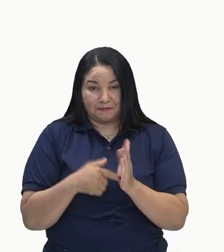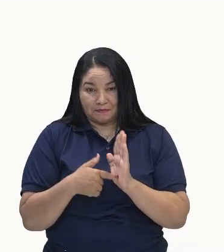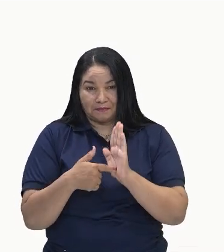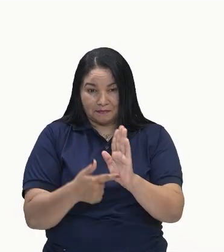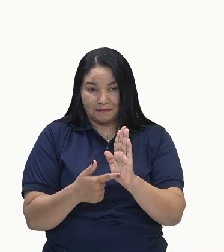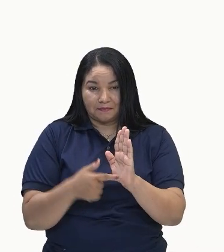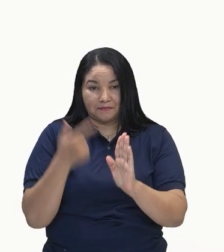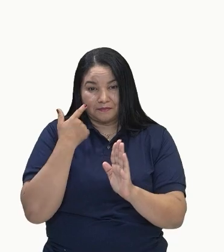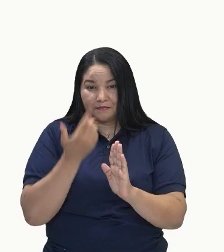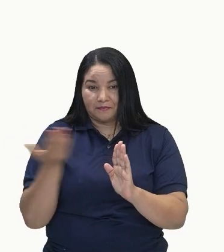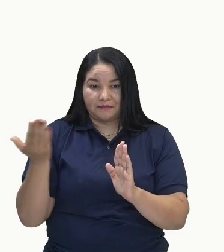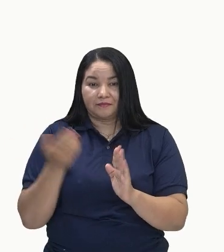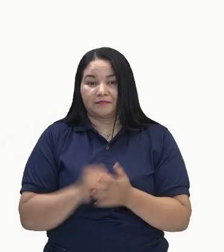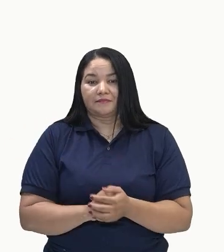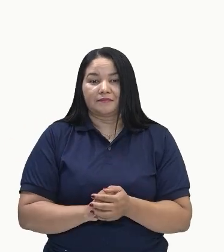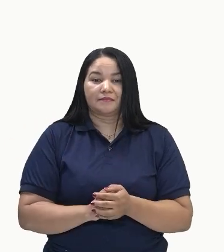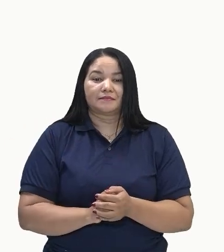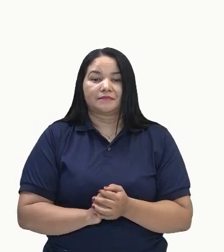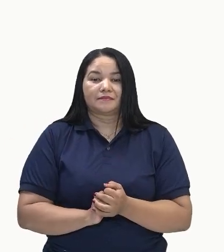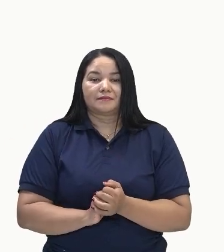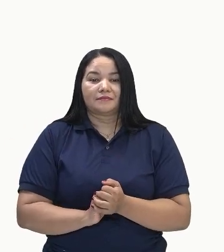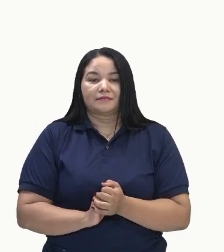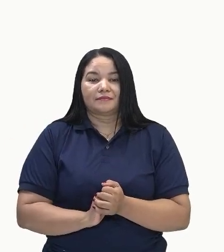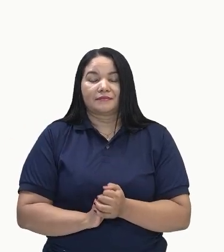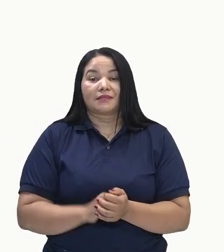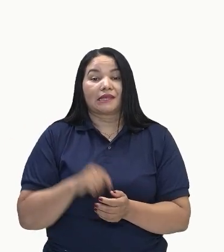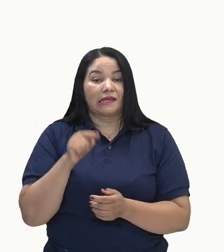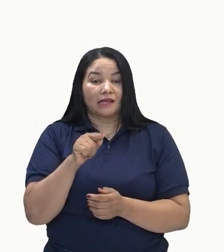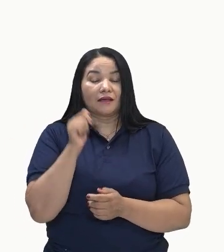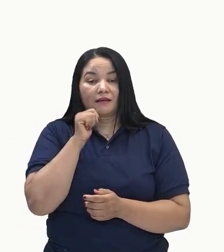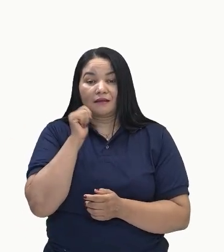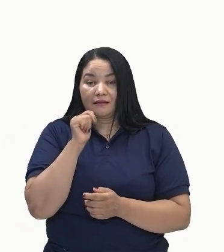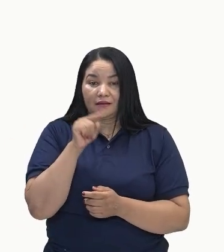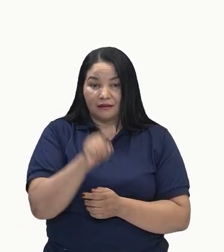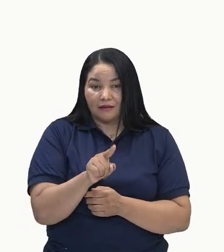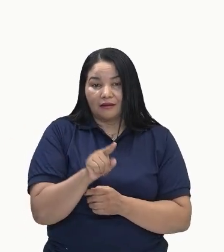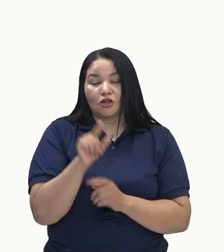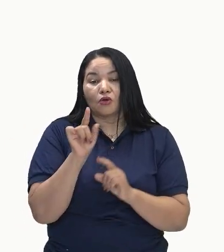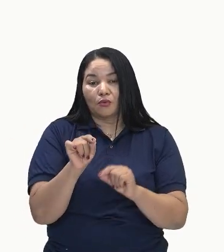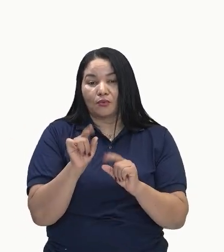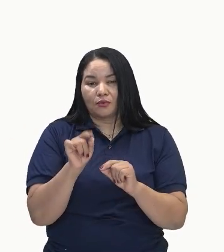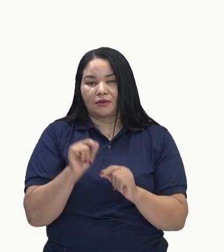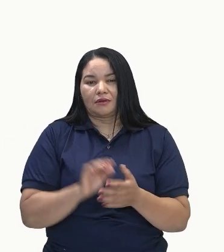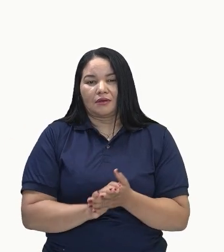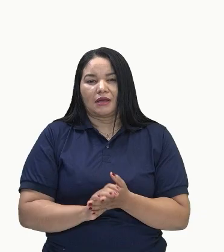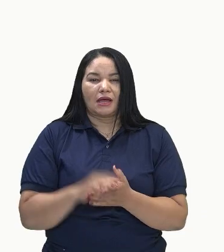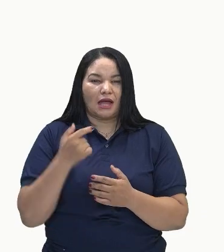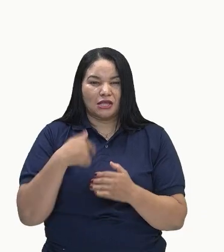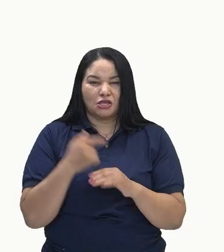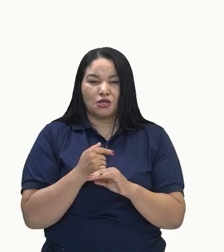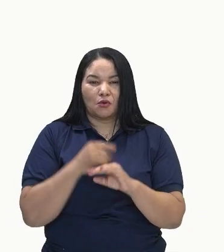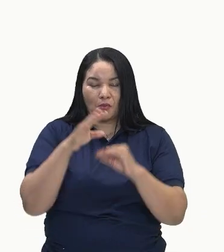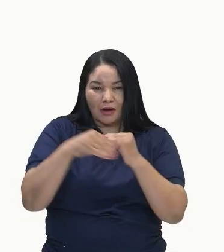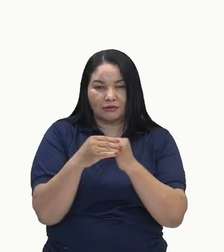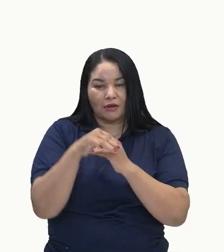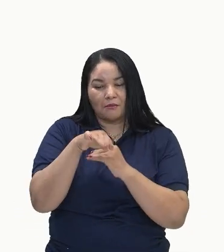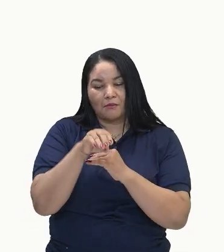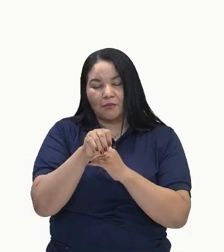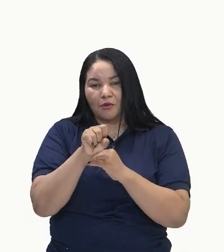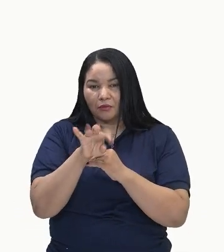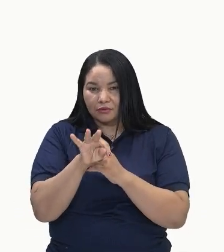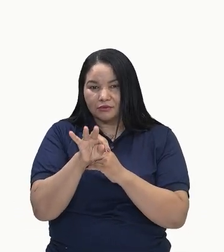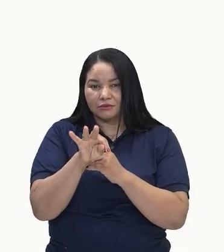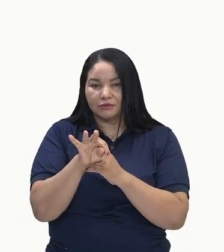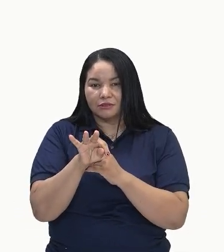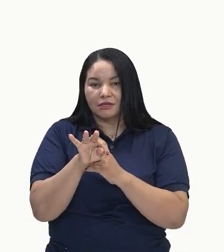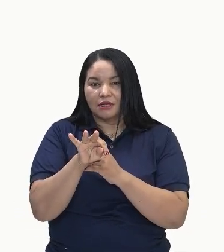correta. Olha só. She is the happiest. Então, eu não posso duplicar, ó. Eu tenho aqui um tipo